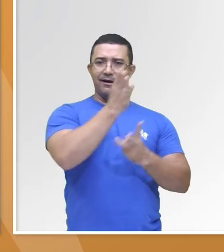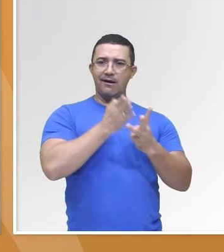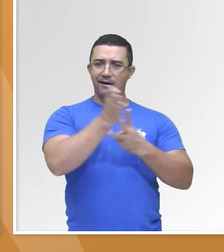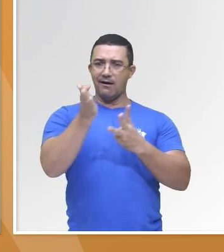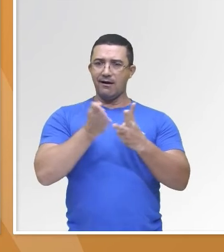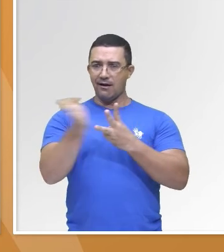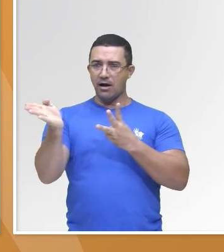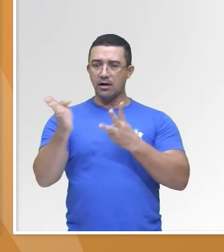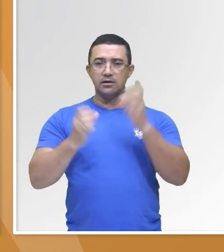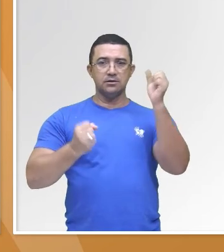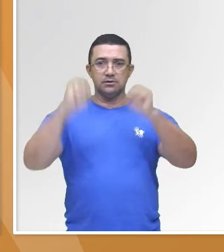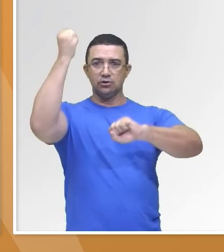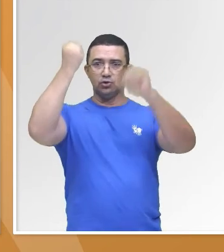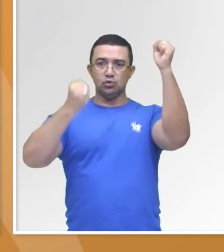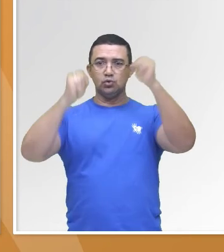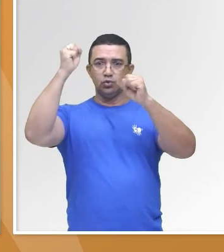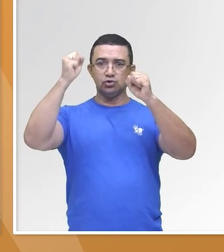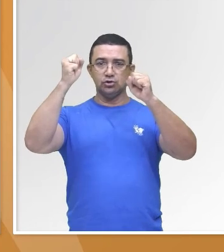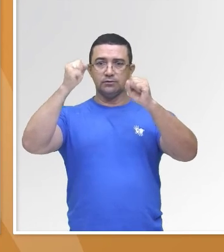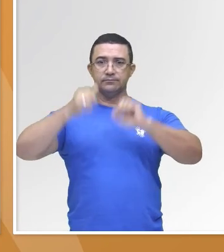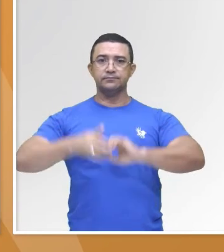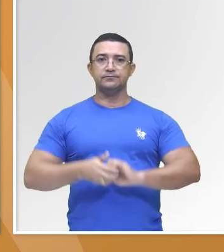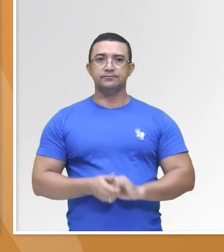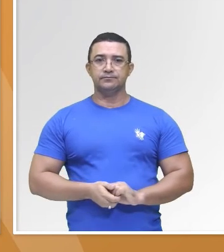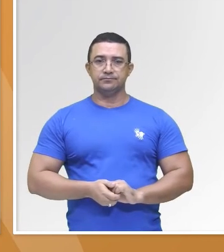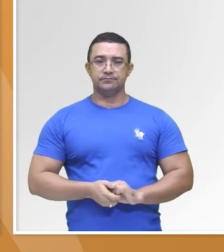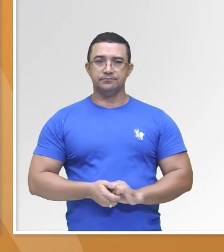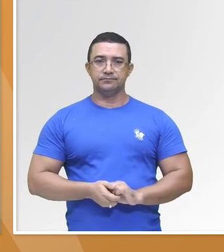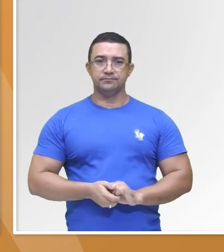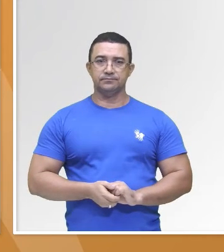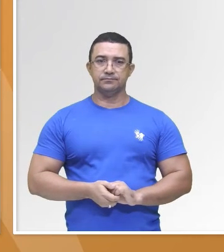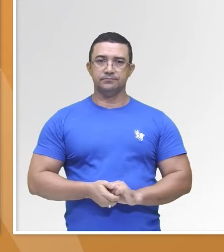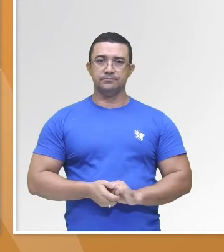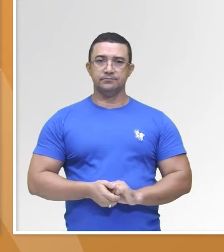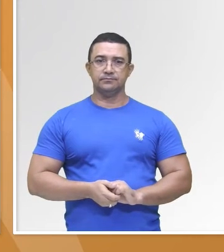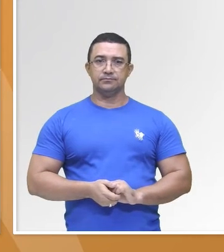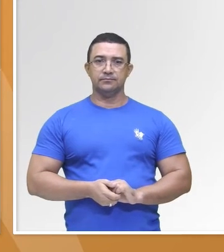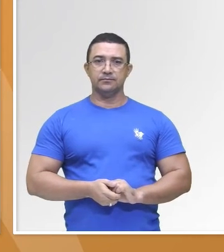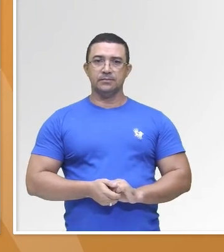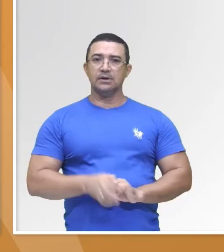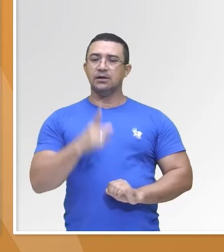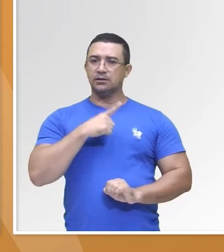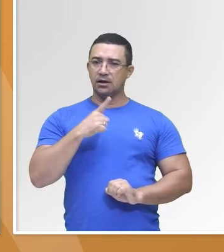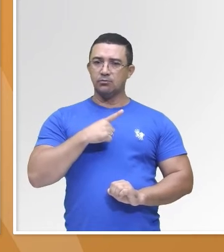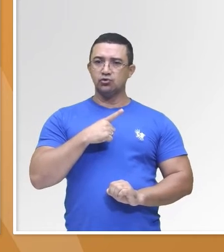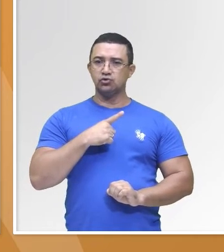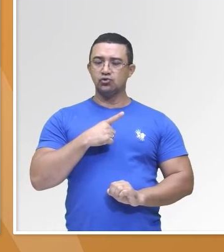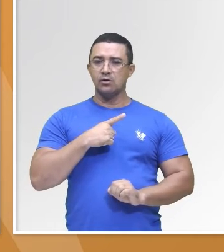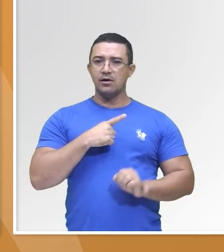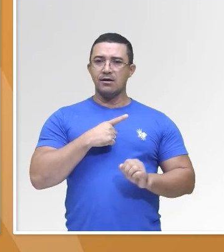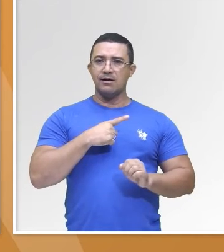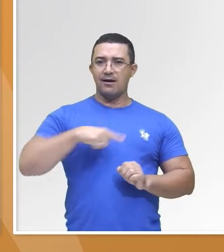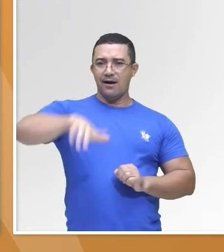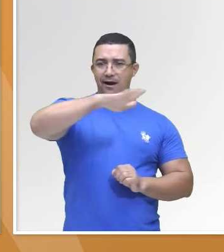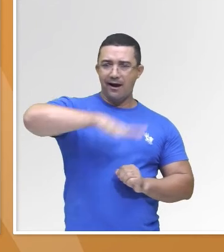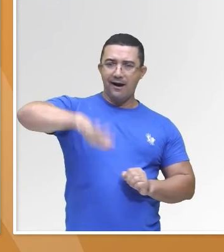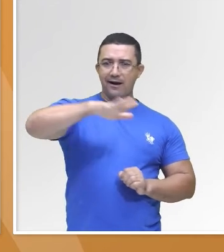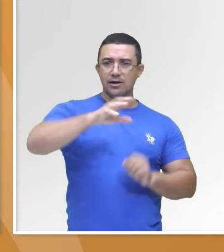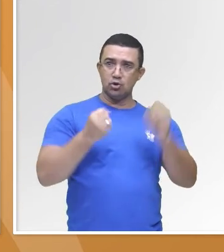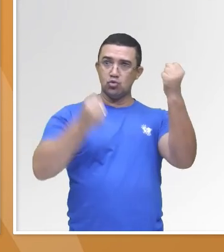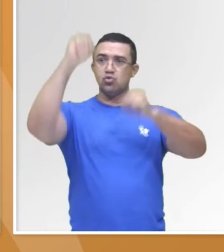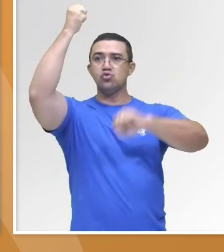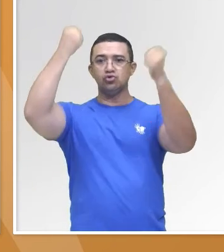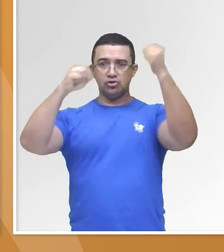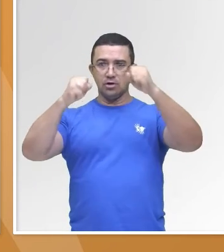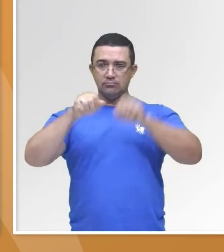a gente vai verificar quais são esses ramos industriais. Então, nós temos aí setores de indústria têxtil, tá,